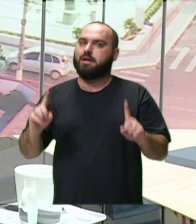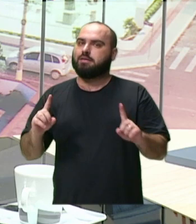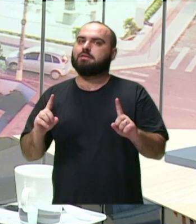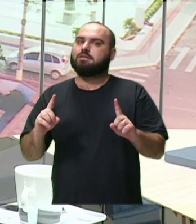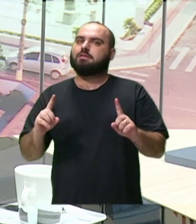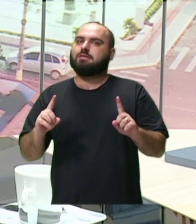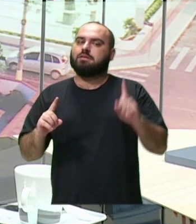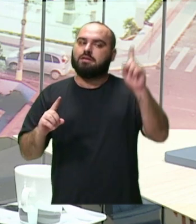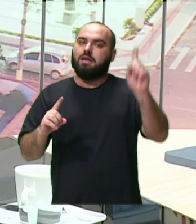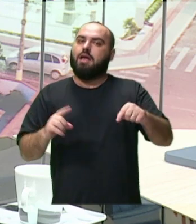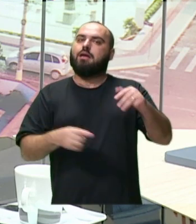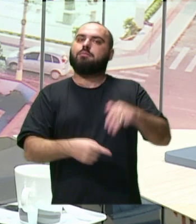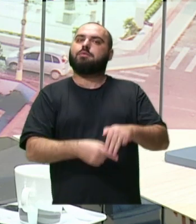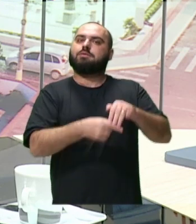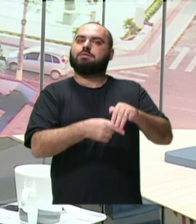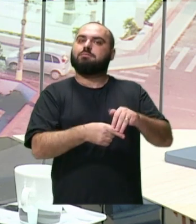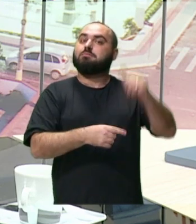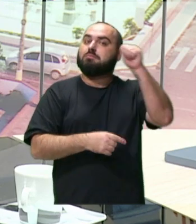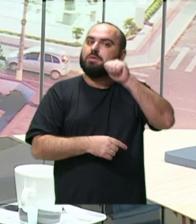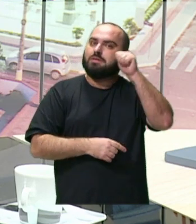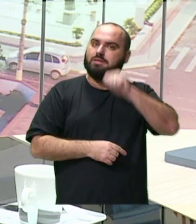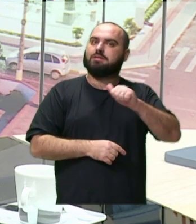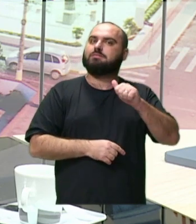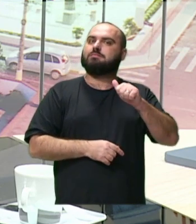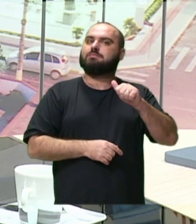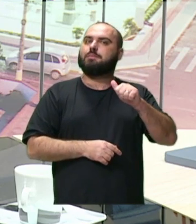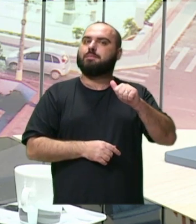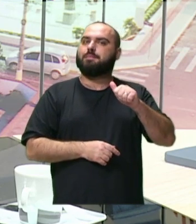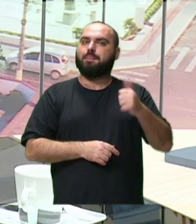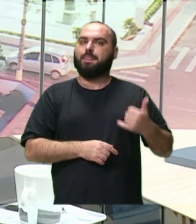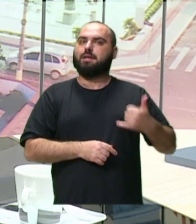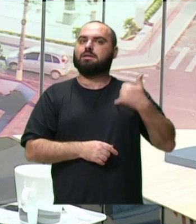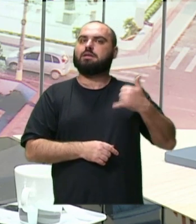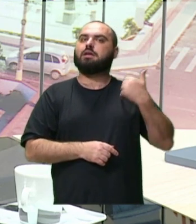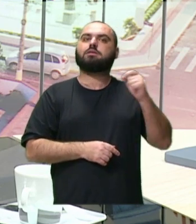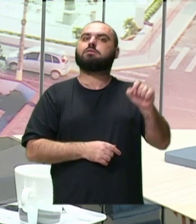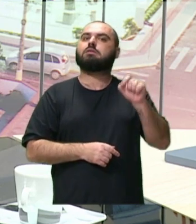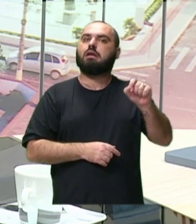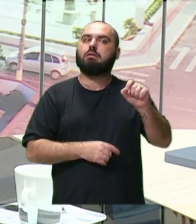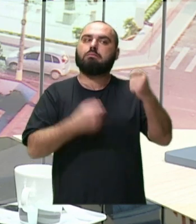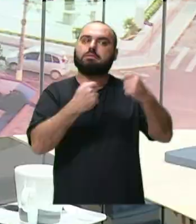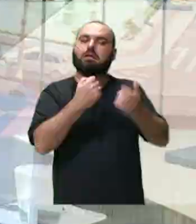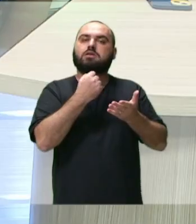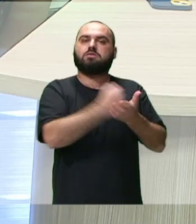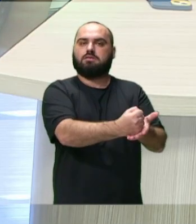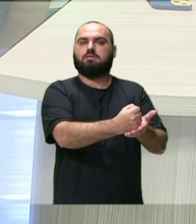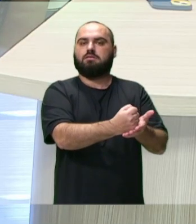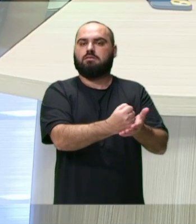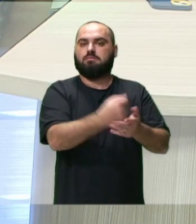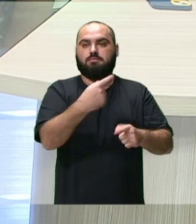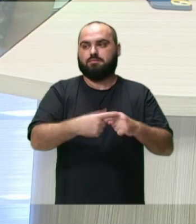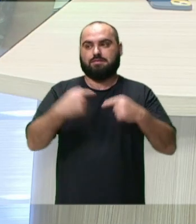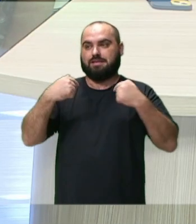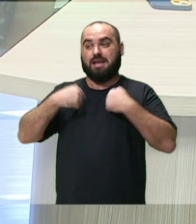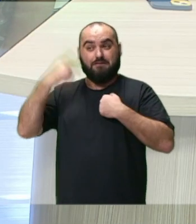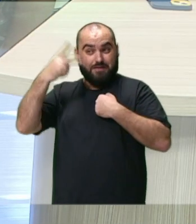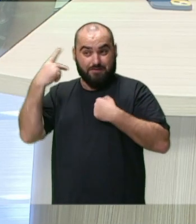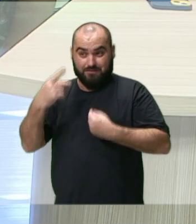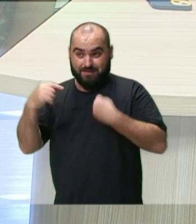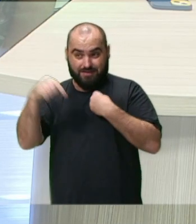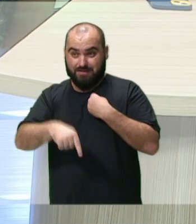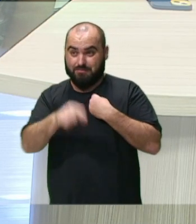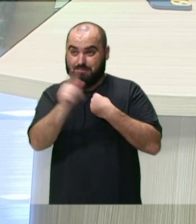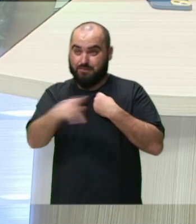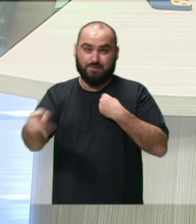do município, serem meninas e com uma idade que a gente possa ajudar, porque nenhuma de nós é professora das vereadoras, né? Elas